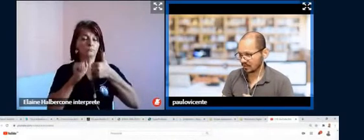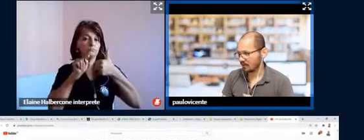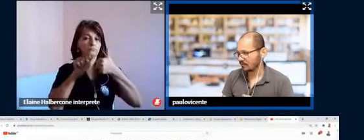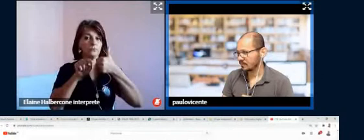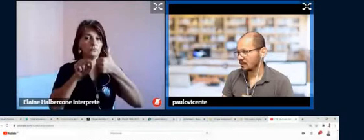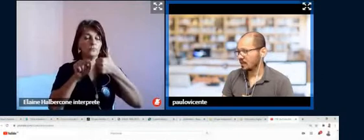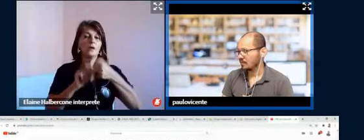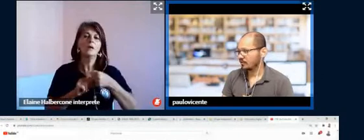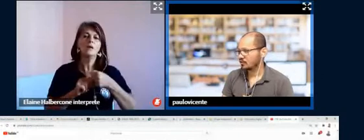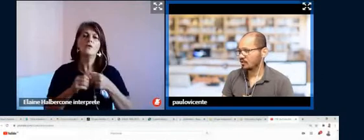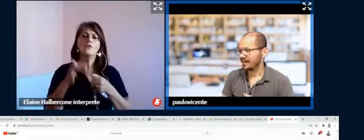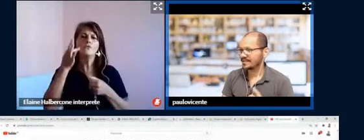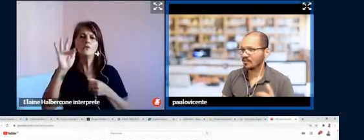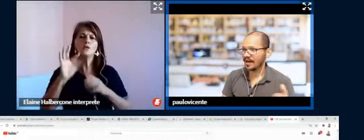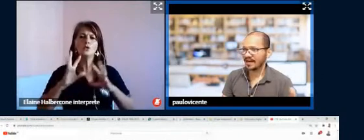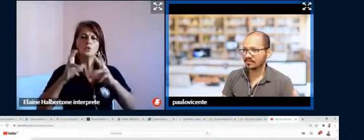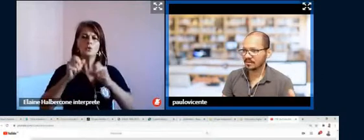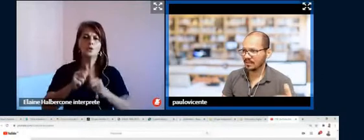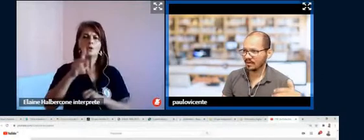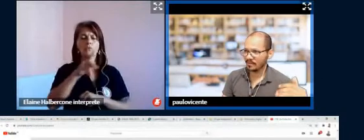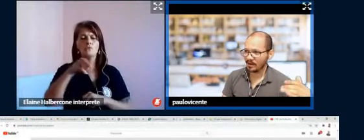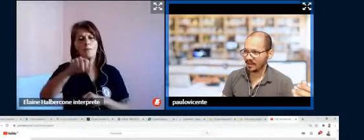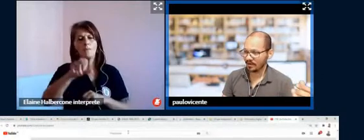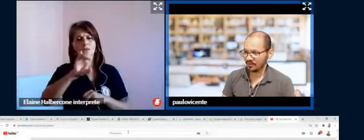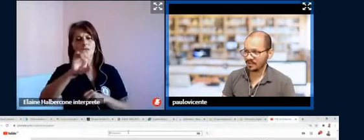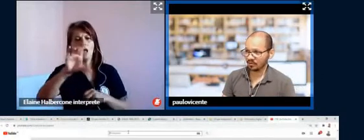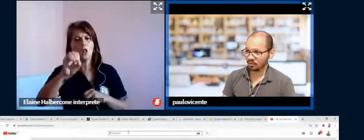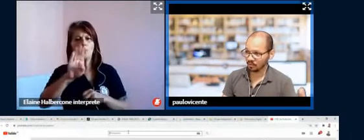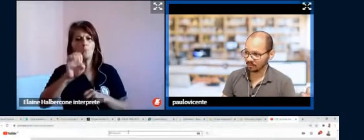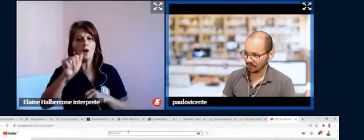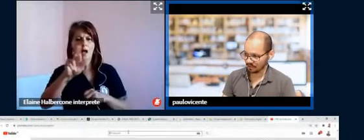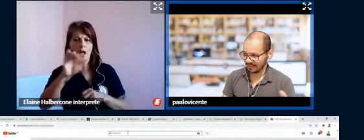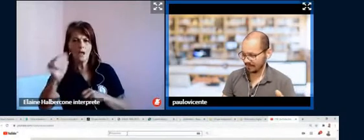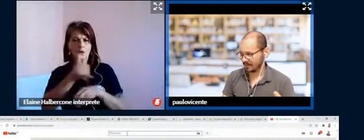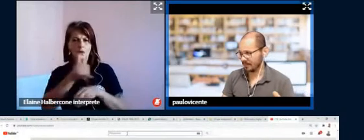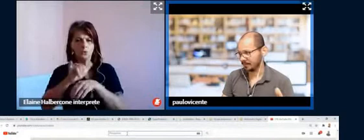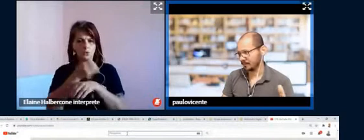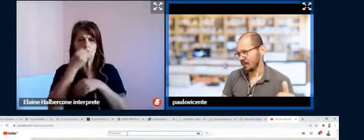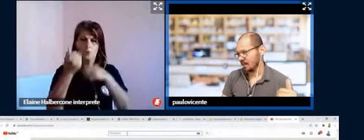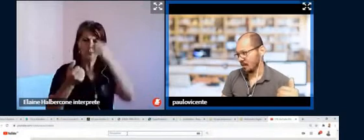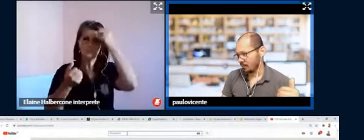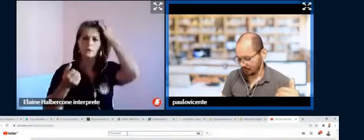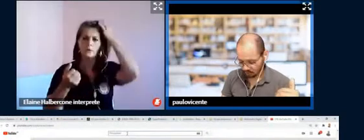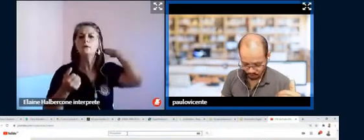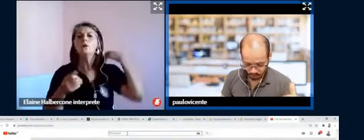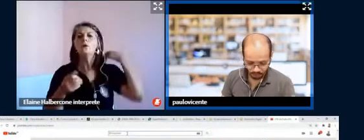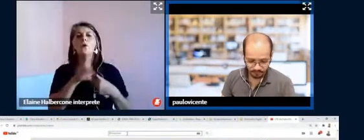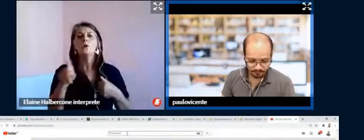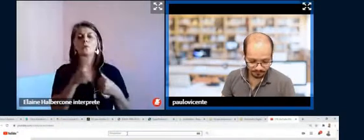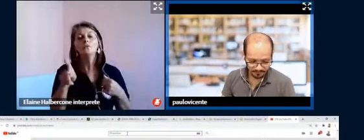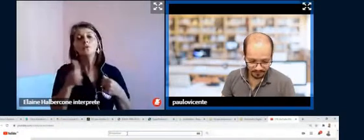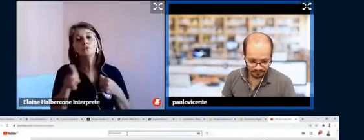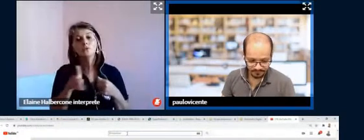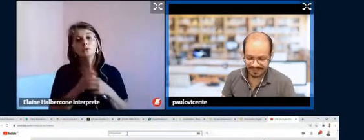Física Total. Professor Marcelo Boaro, que é o maior canal de física do YouTube, eu acho que vale a pena também.